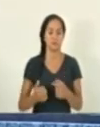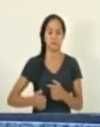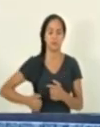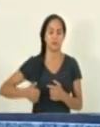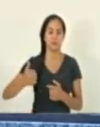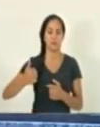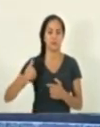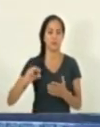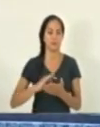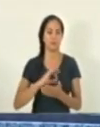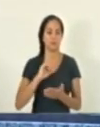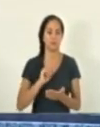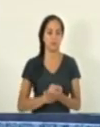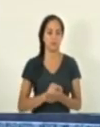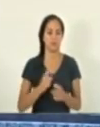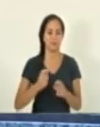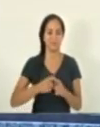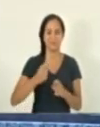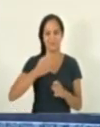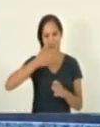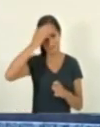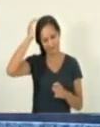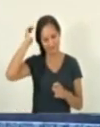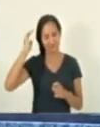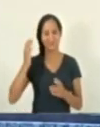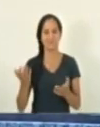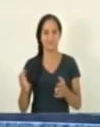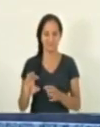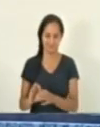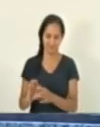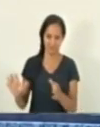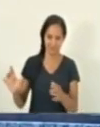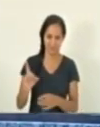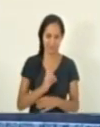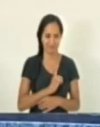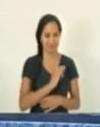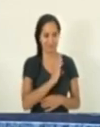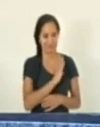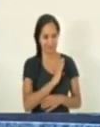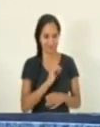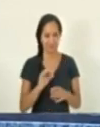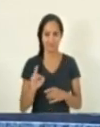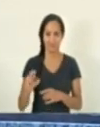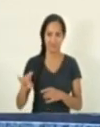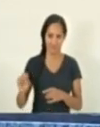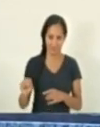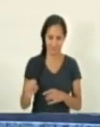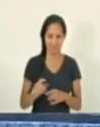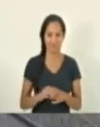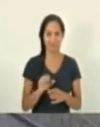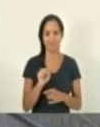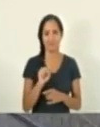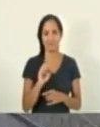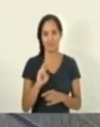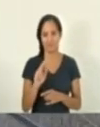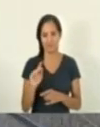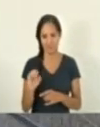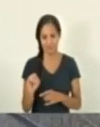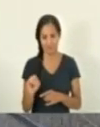orador inscrito é deputado Hércules, com a permissão do delegado Danilo Baense, Freitas, Sérgio Majeski e Bruno Lamas,